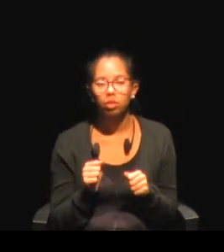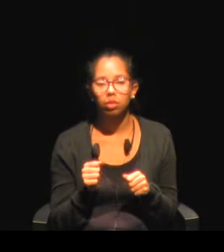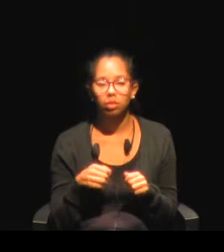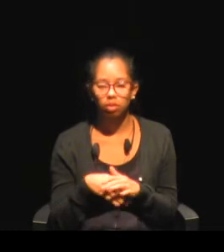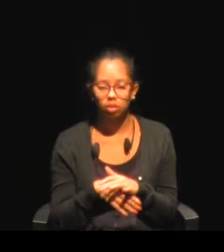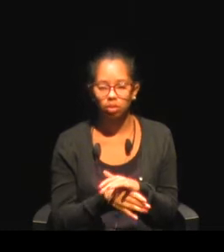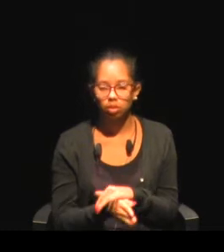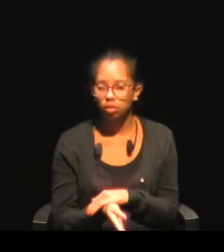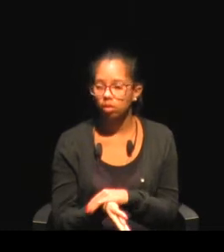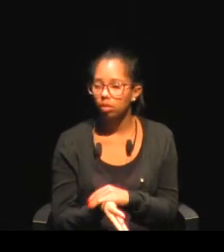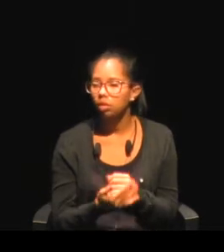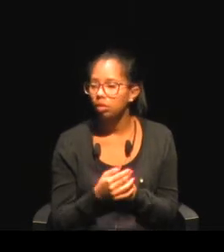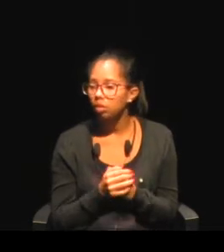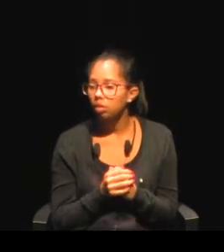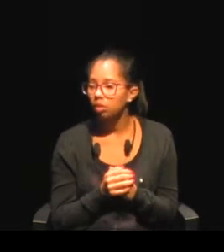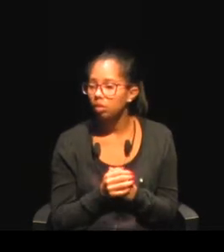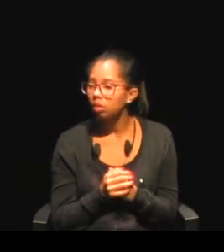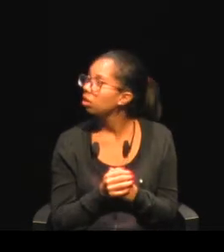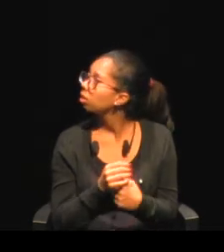esse, lateralmente, né? Aqui está